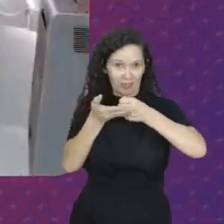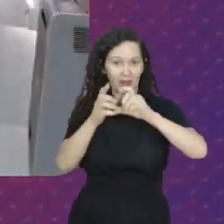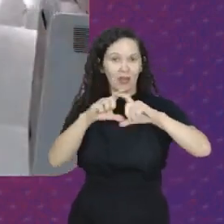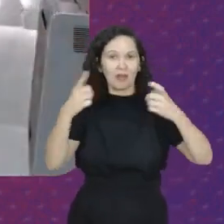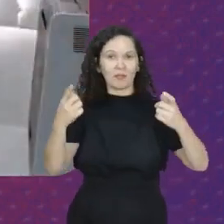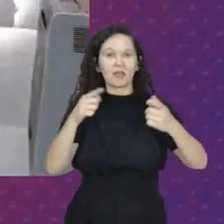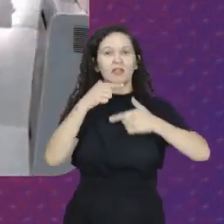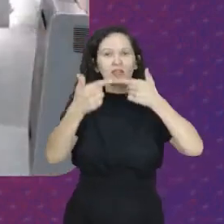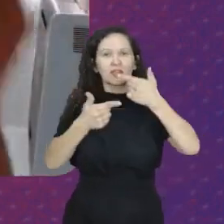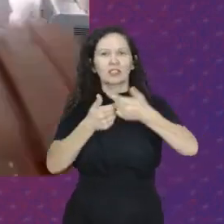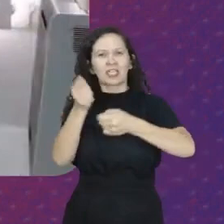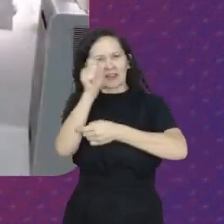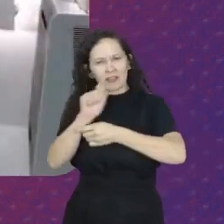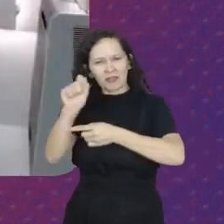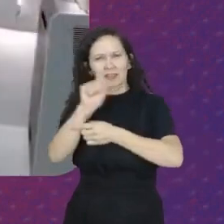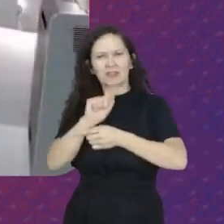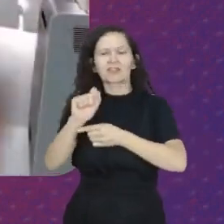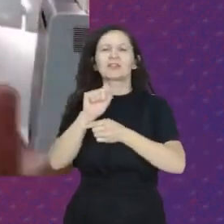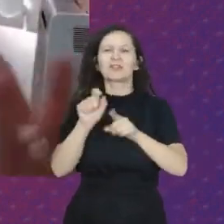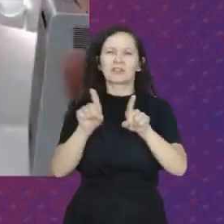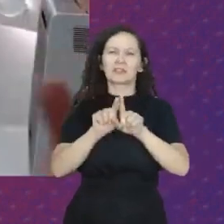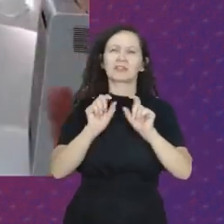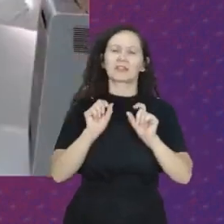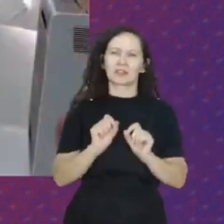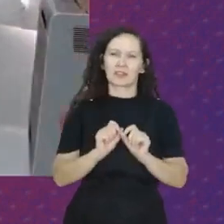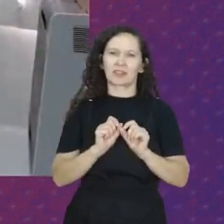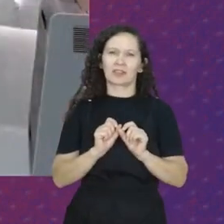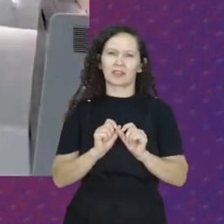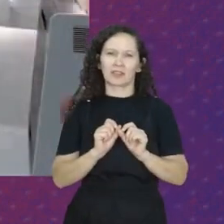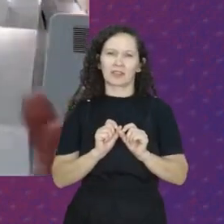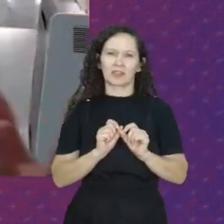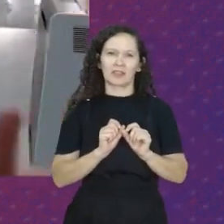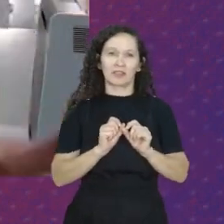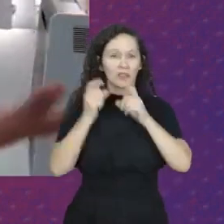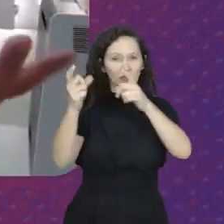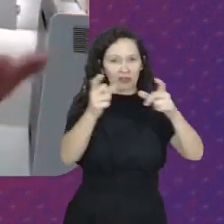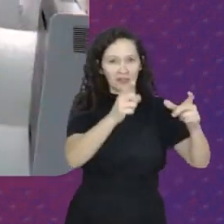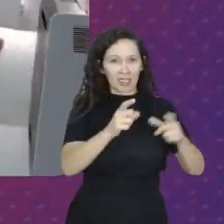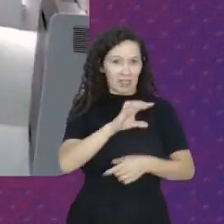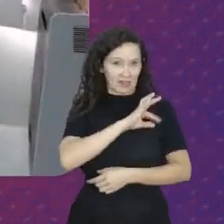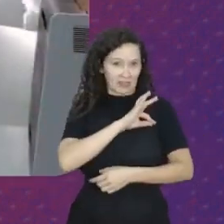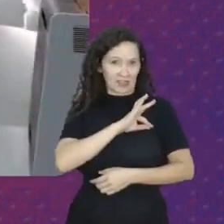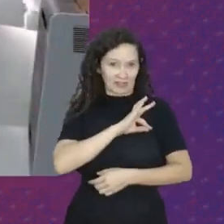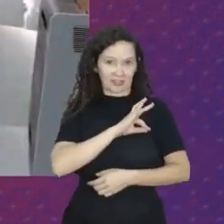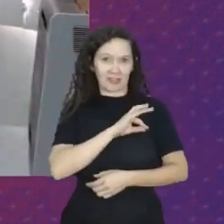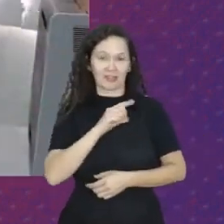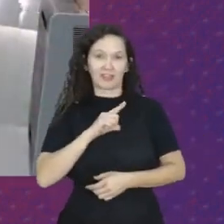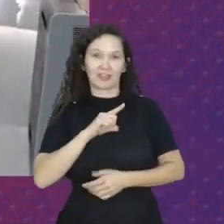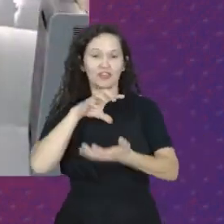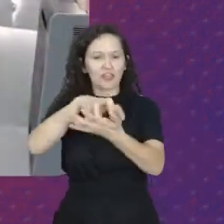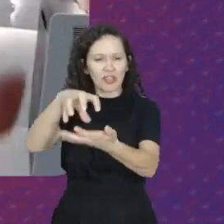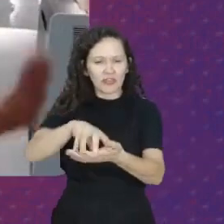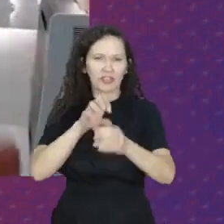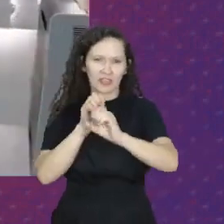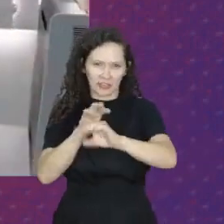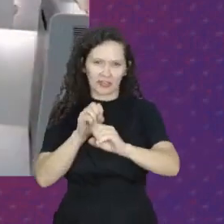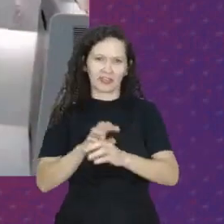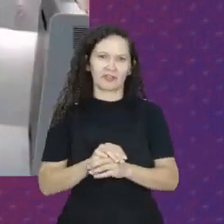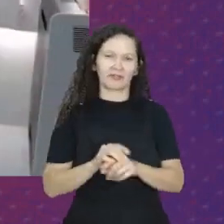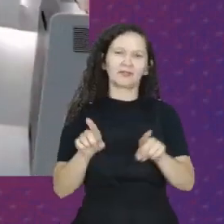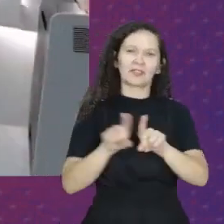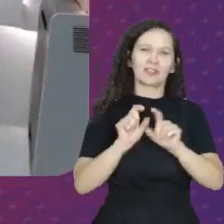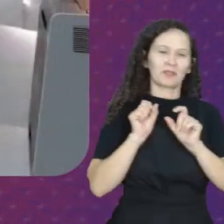das administrações, coordenações, em alguns lugares ainda chamam delegacias, né, de regionais de ensino,